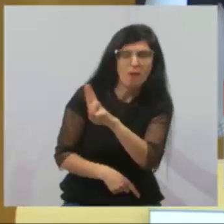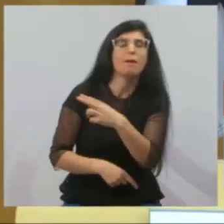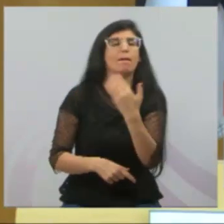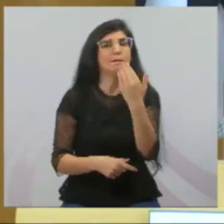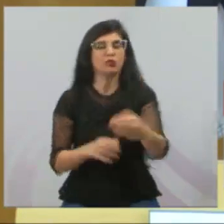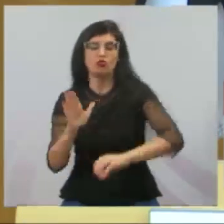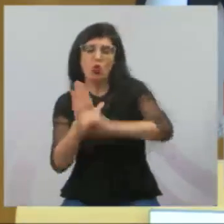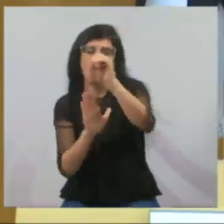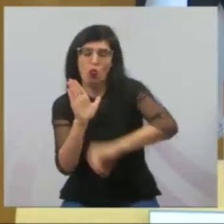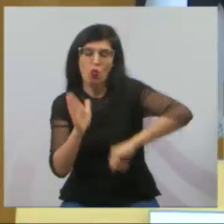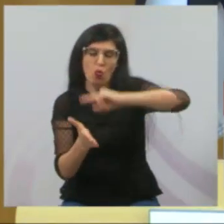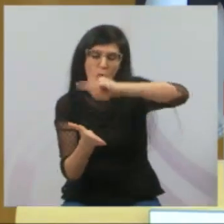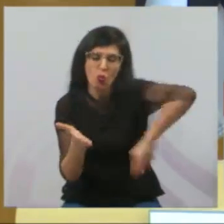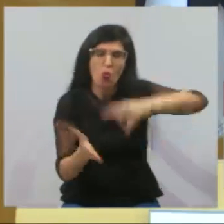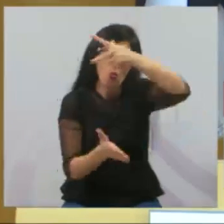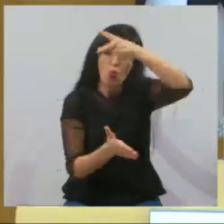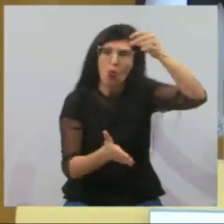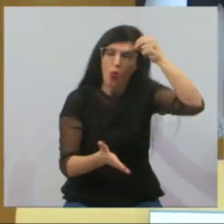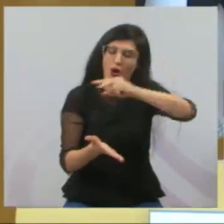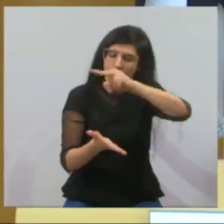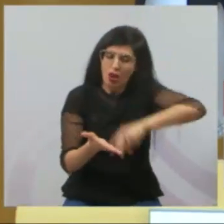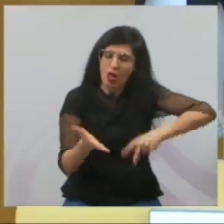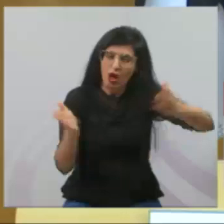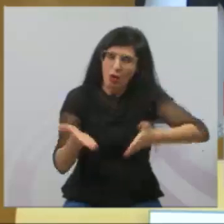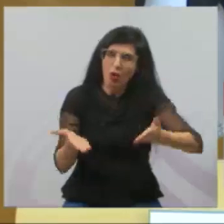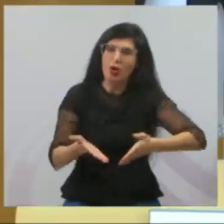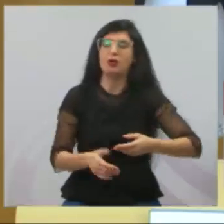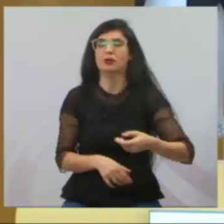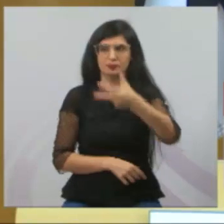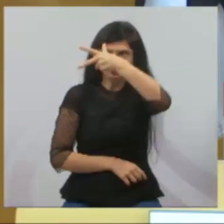ao prefeito, da qual farei a leitura agora.